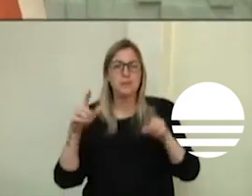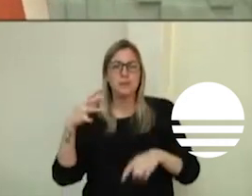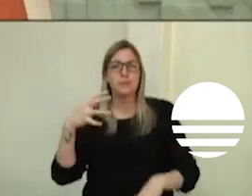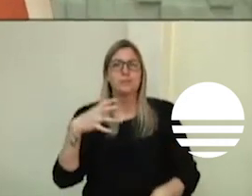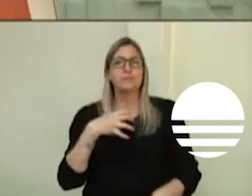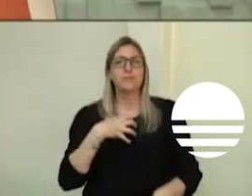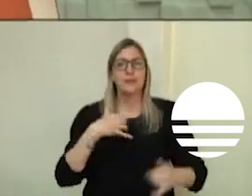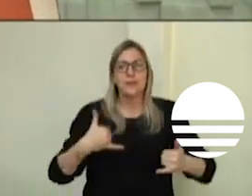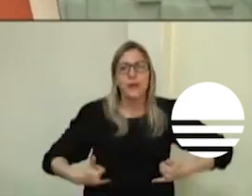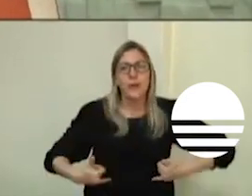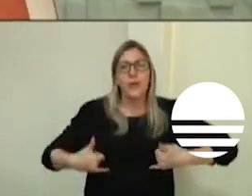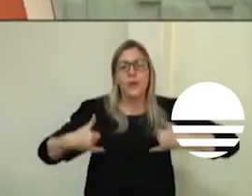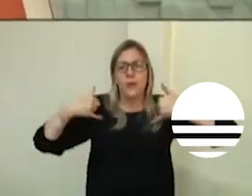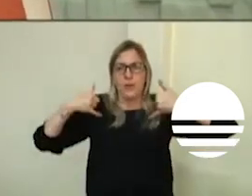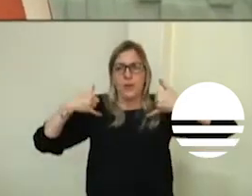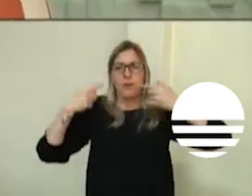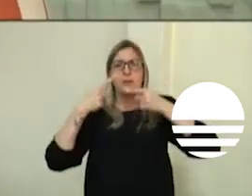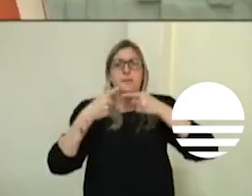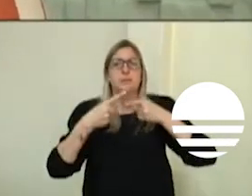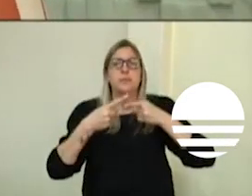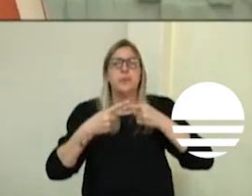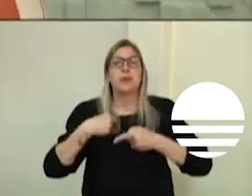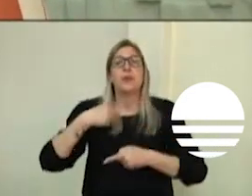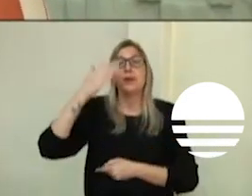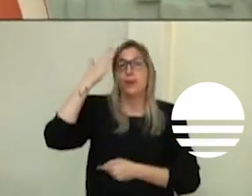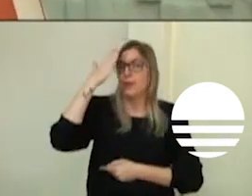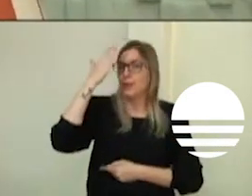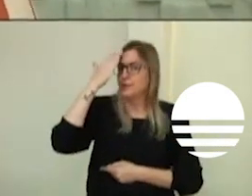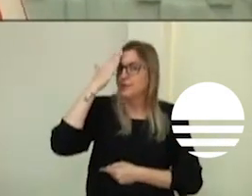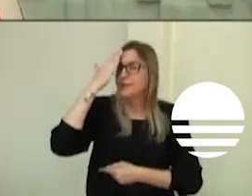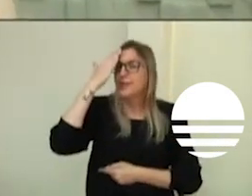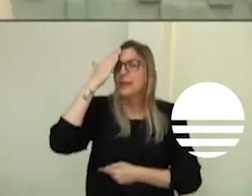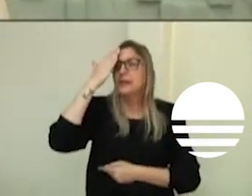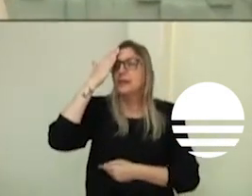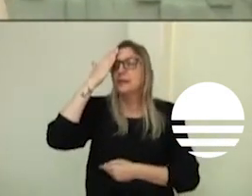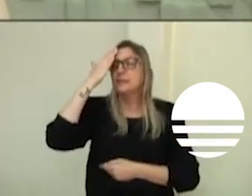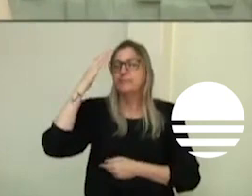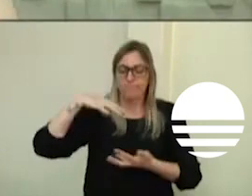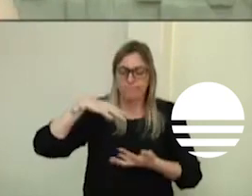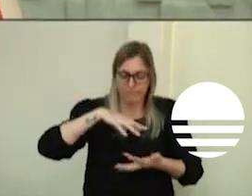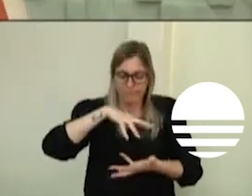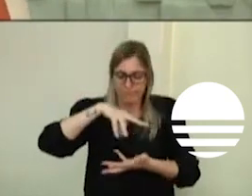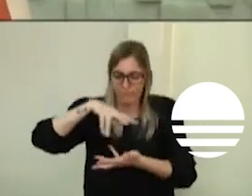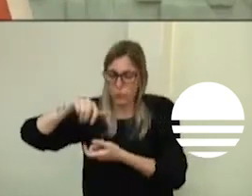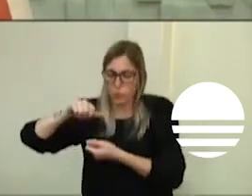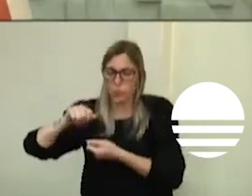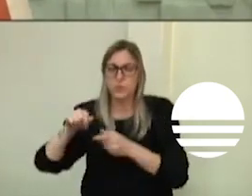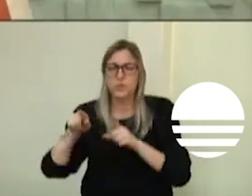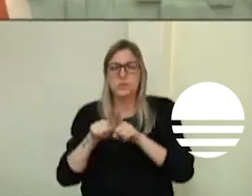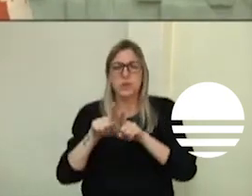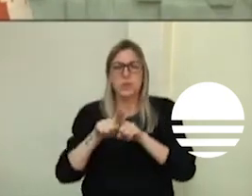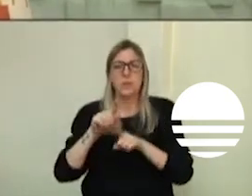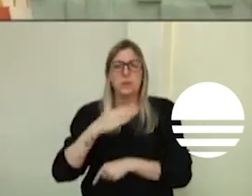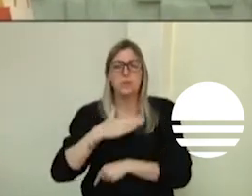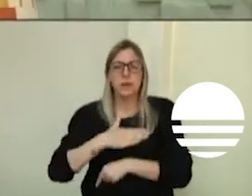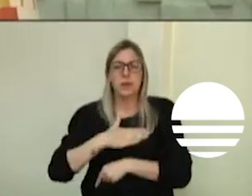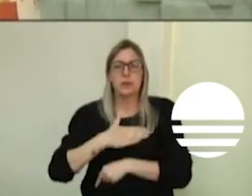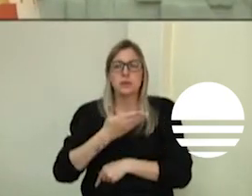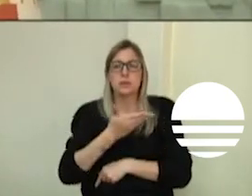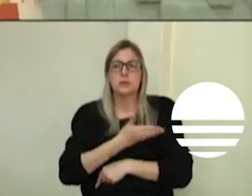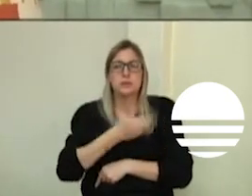porque eu sei o quanto este mundo e as minhas amigas e companheiras